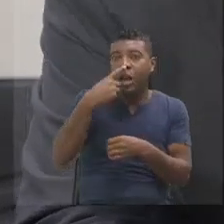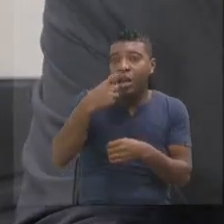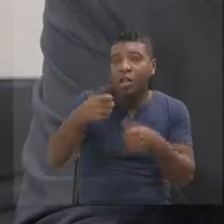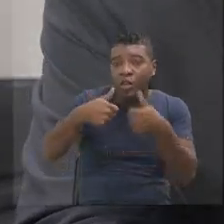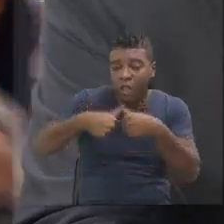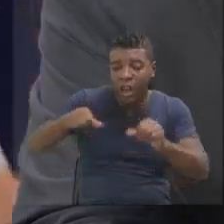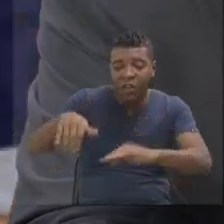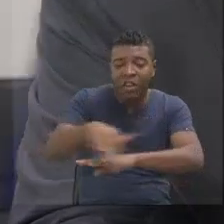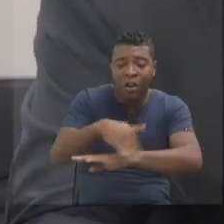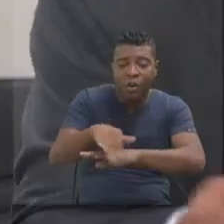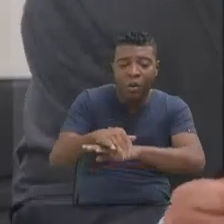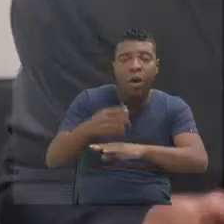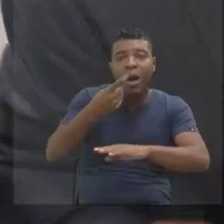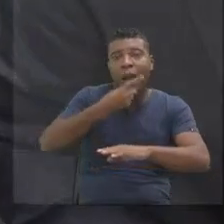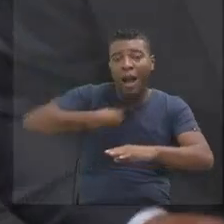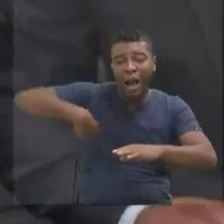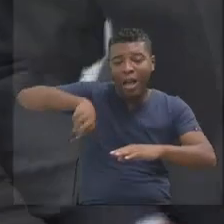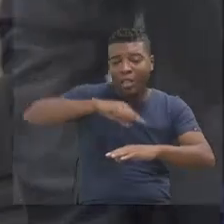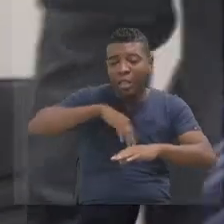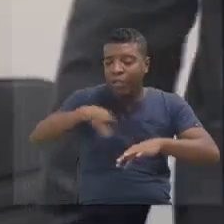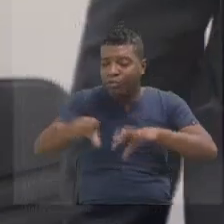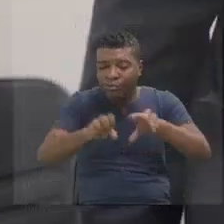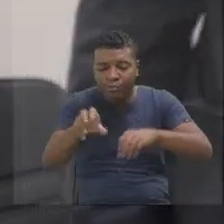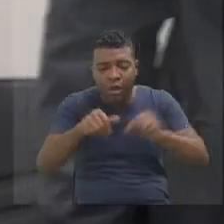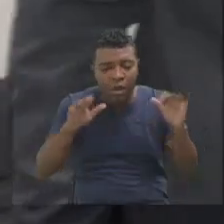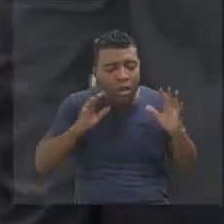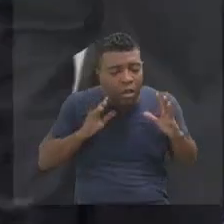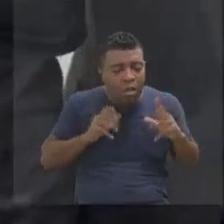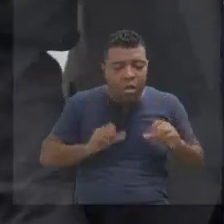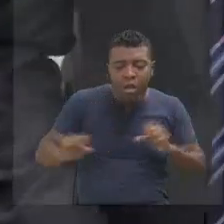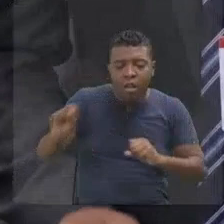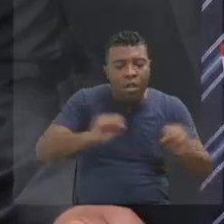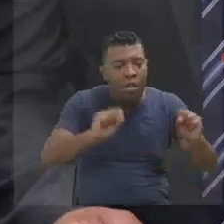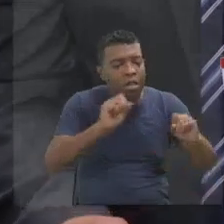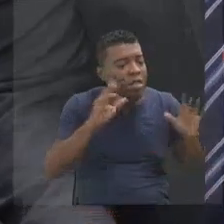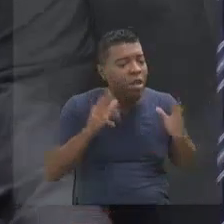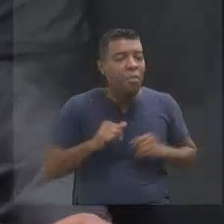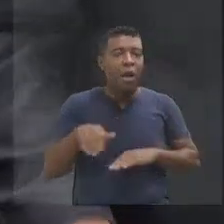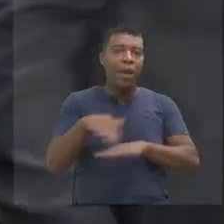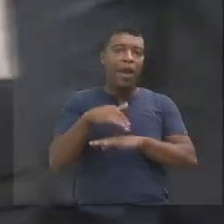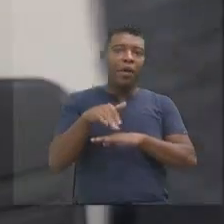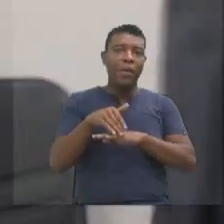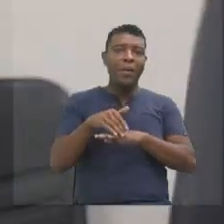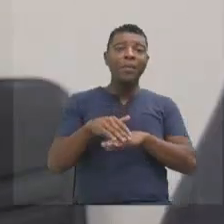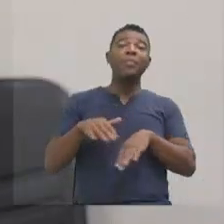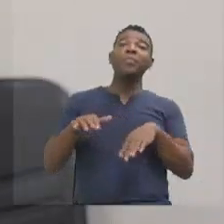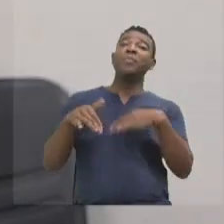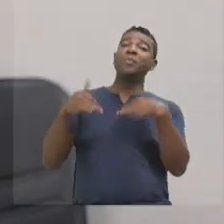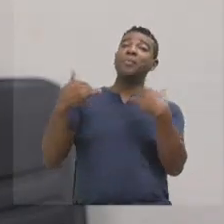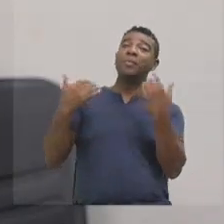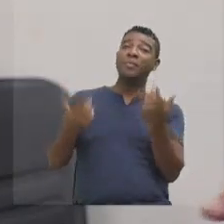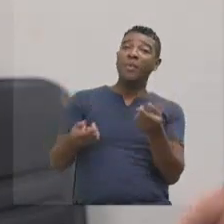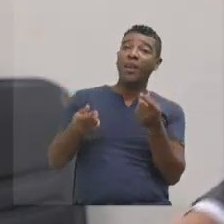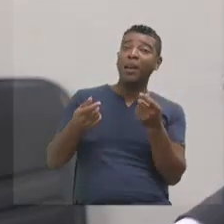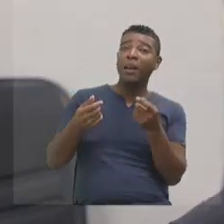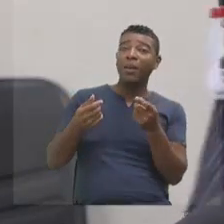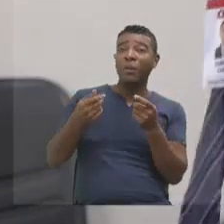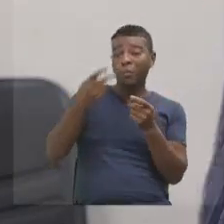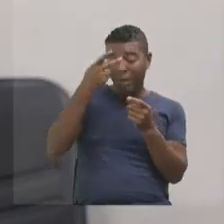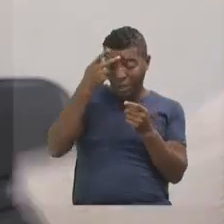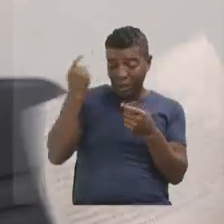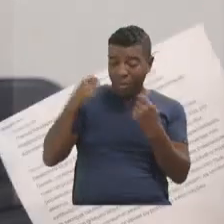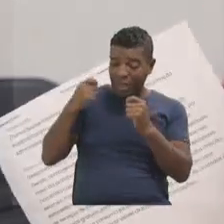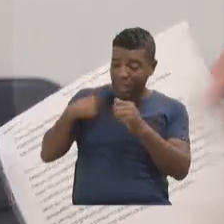nesses locais Então a gente tem que insistir com os municípios que o agente de endemias tem que entrar em casa